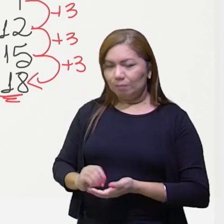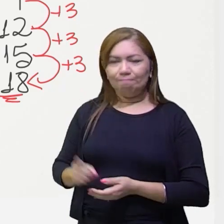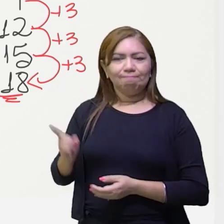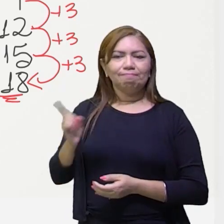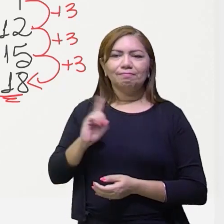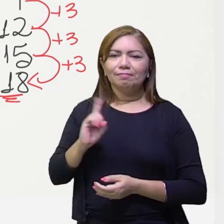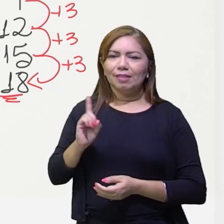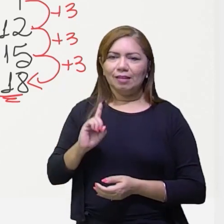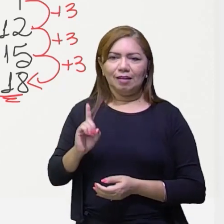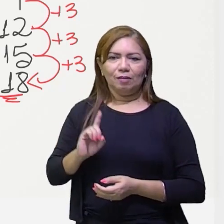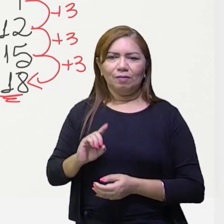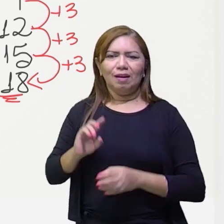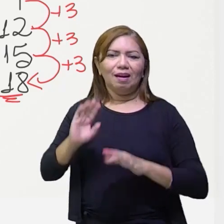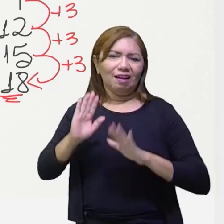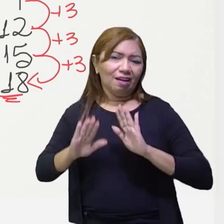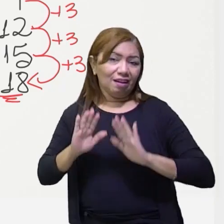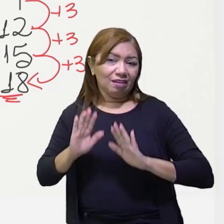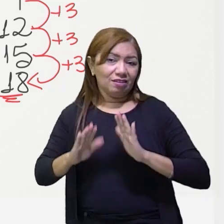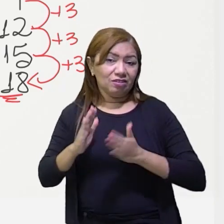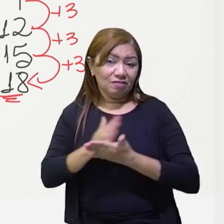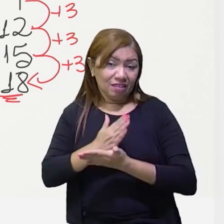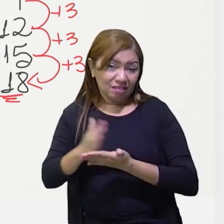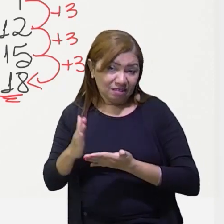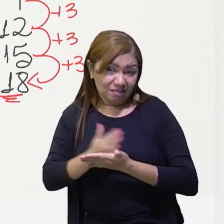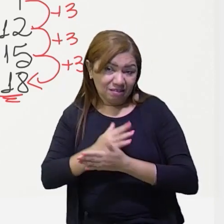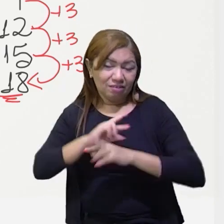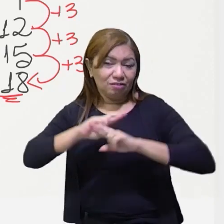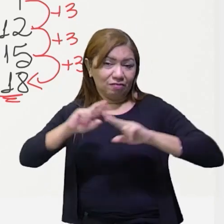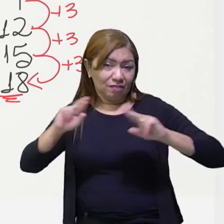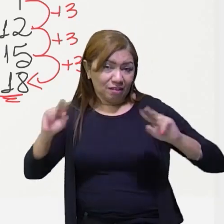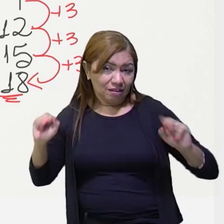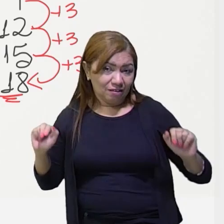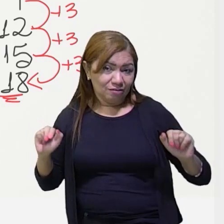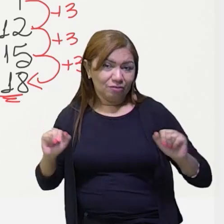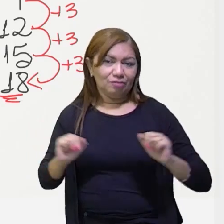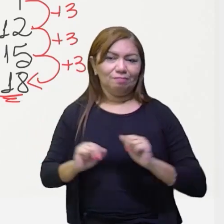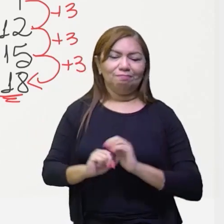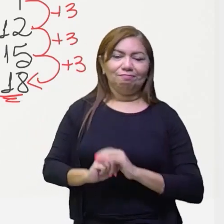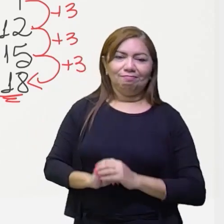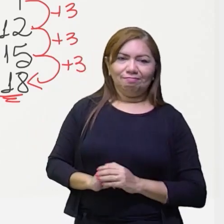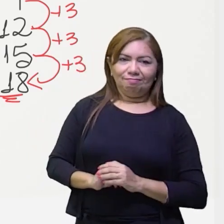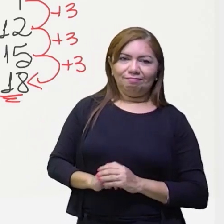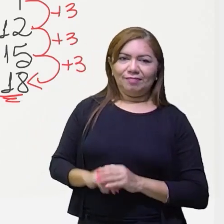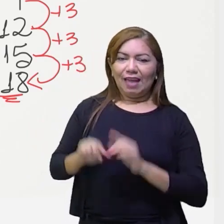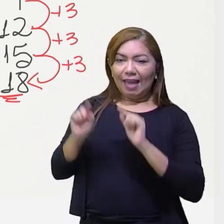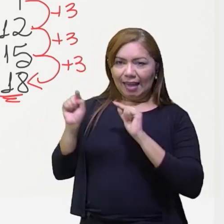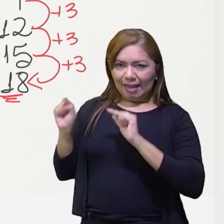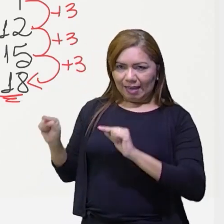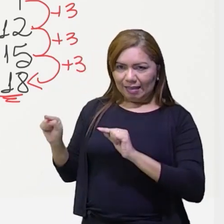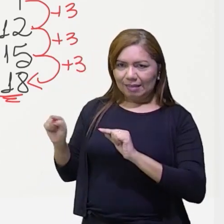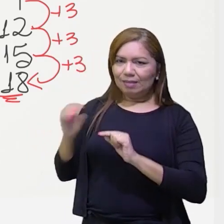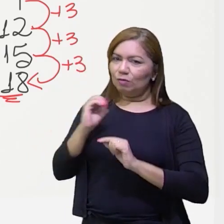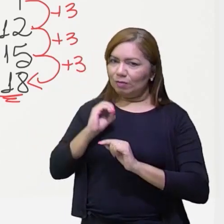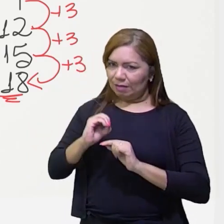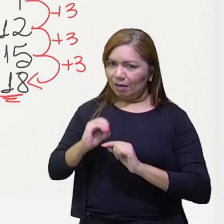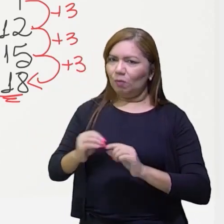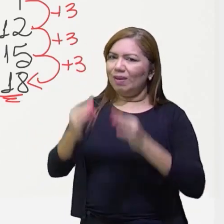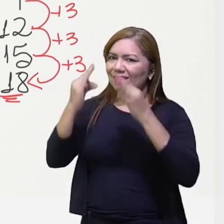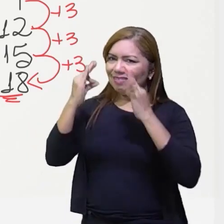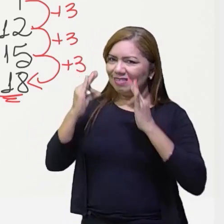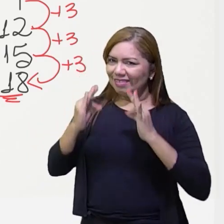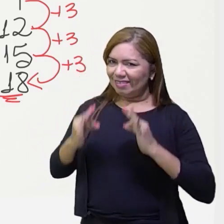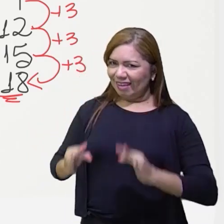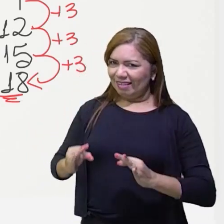forem exatas, que é o exemplo dessa divisão aqui, ó, essa é uma divisão exata. Por que ela é uma divisão